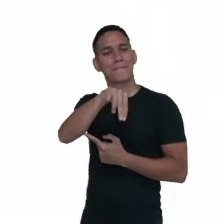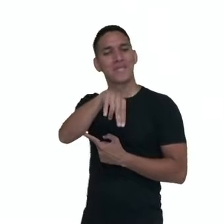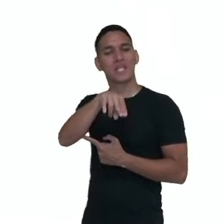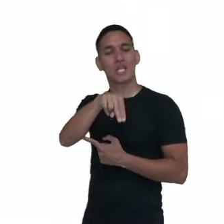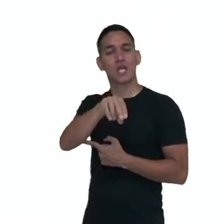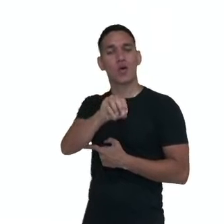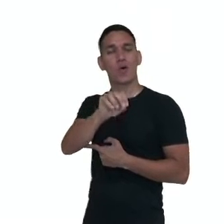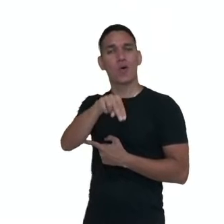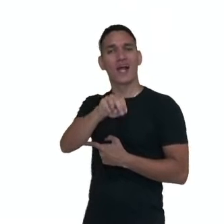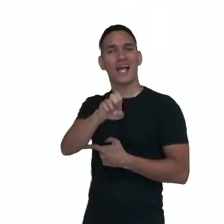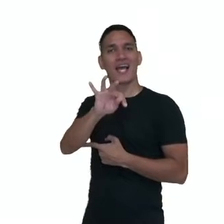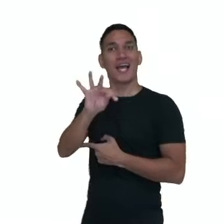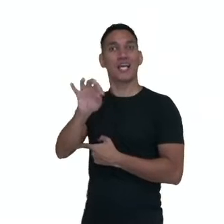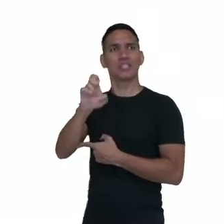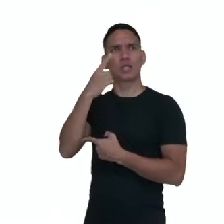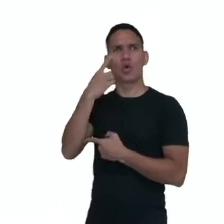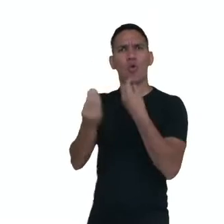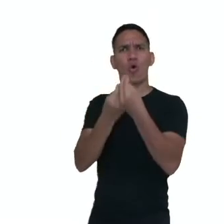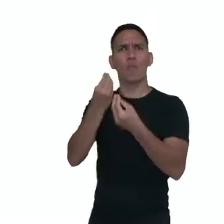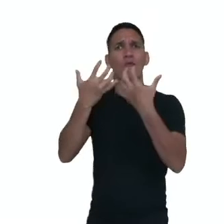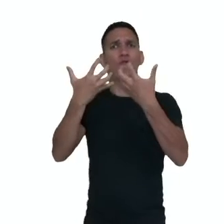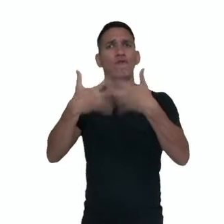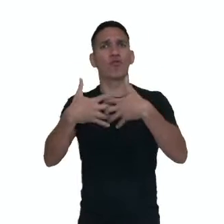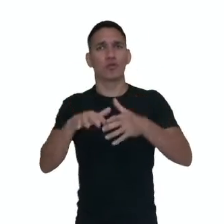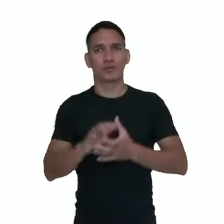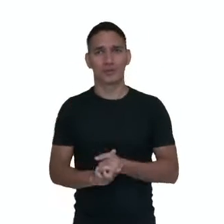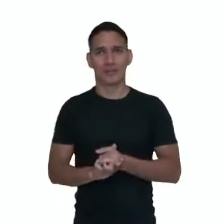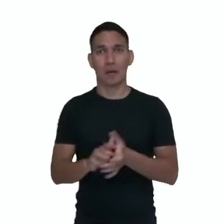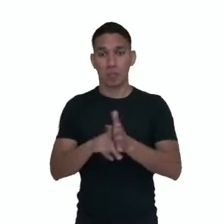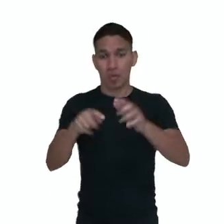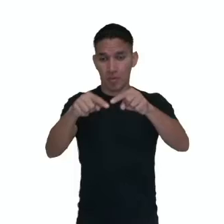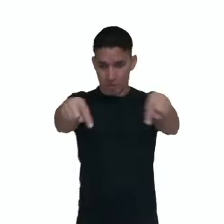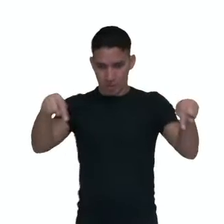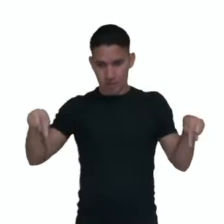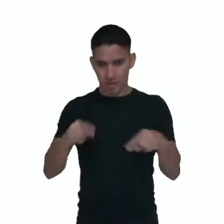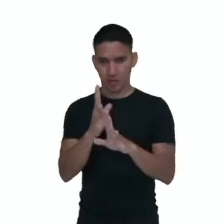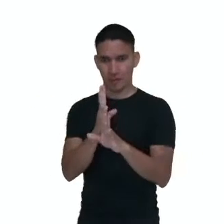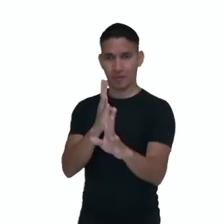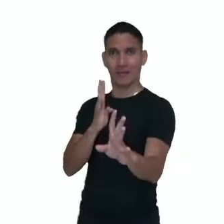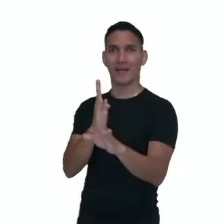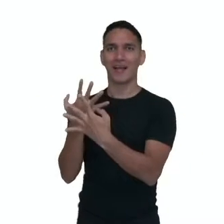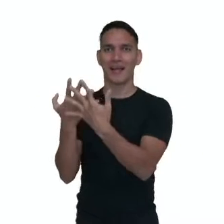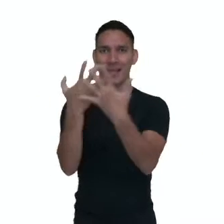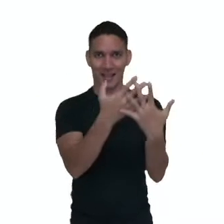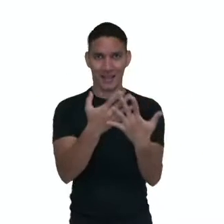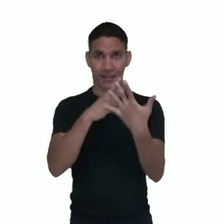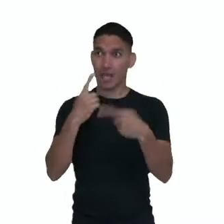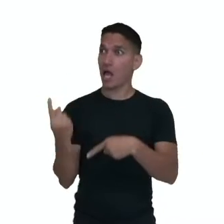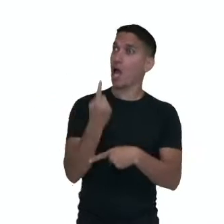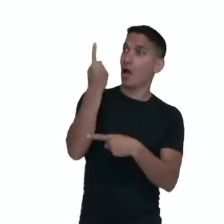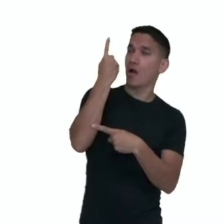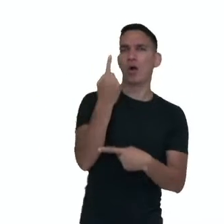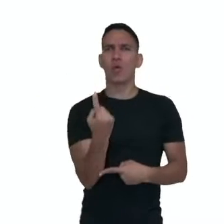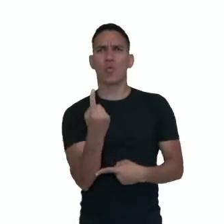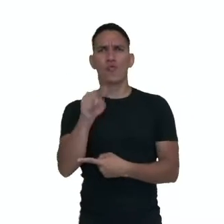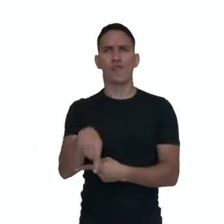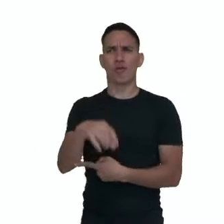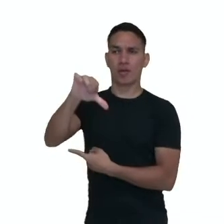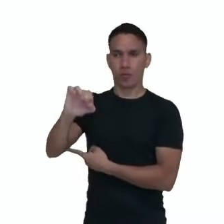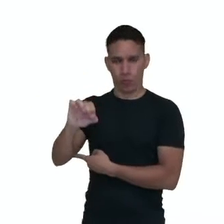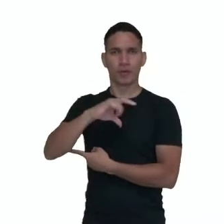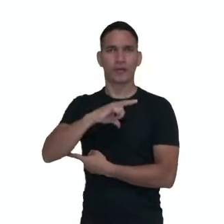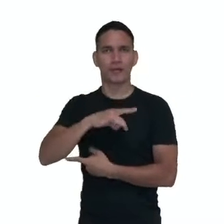era jogado? A quadra era dividida por uma rede com uma altura aproximadamente de 1,90